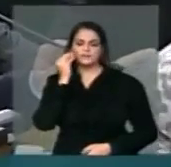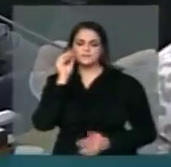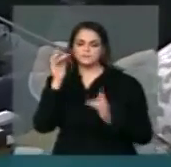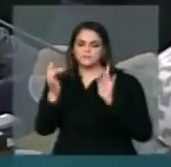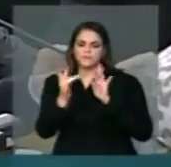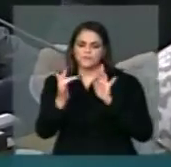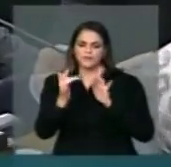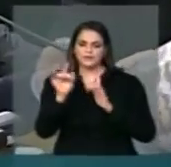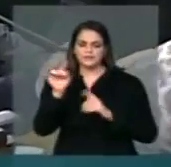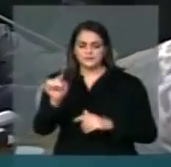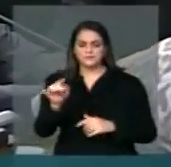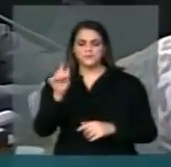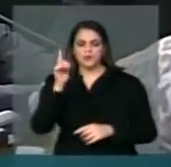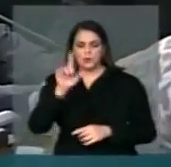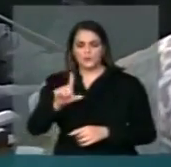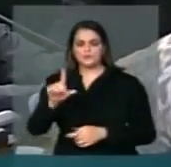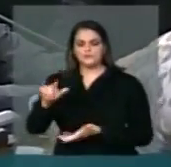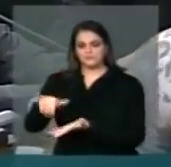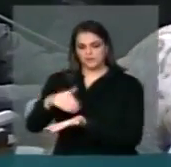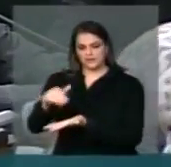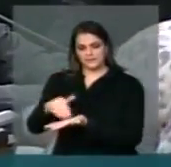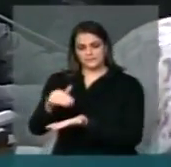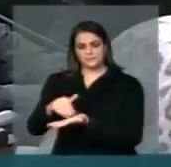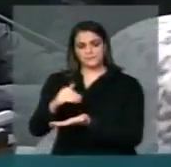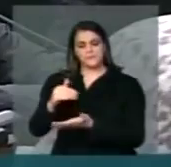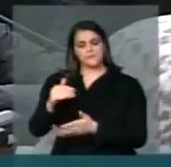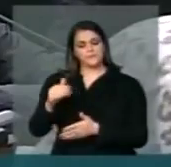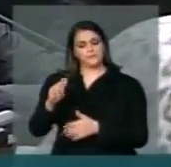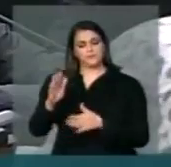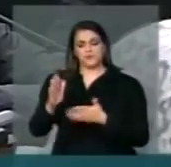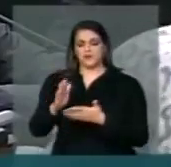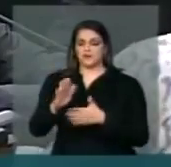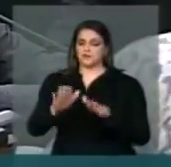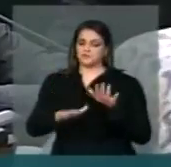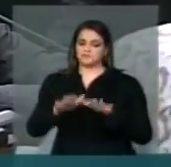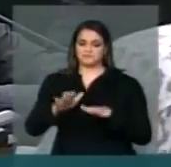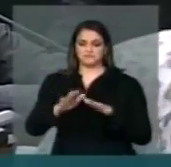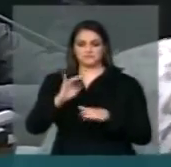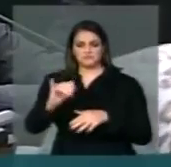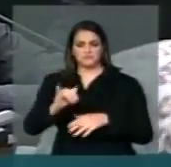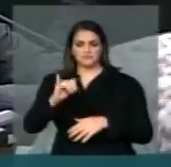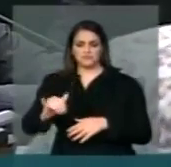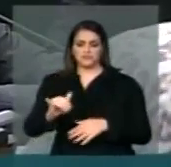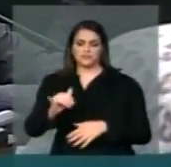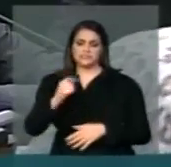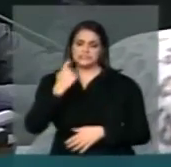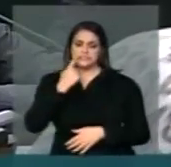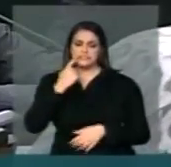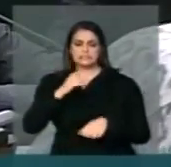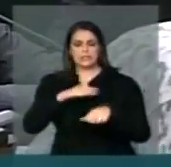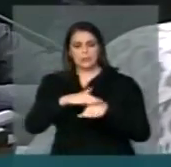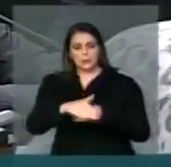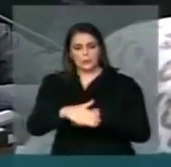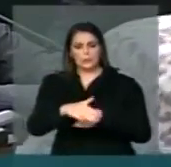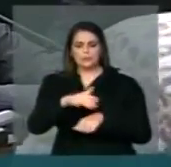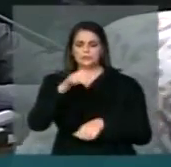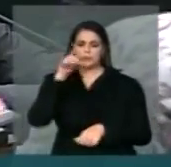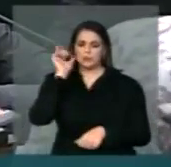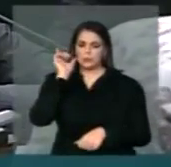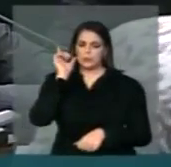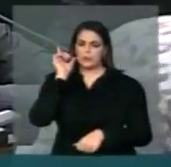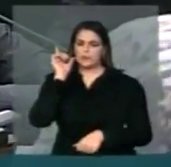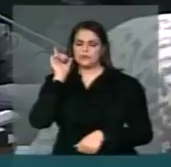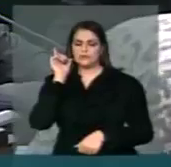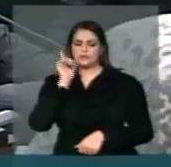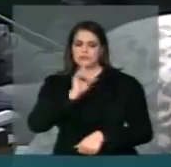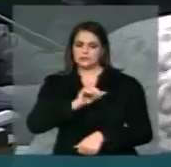falar com a secretaria dessa comissão, naquilo que era possível entre a sexta-noite e ontem, que